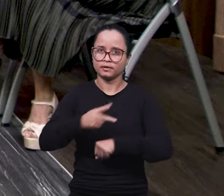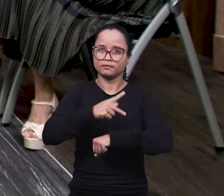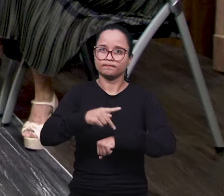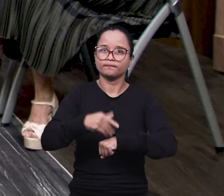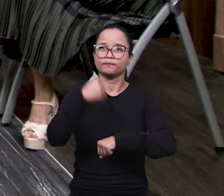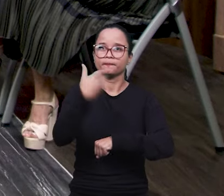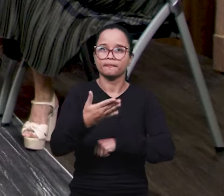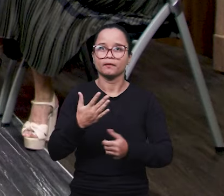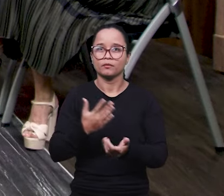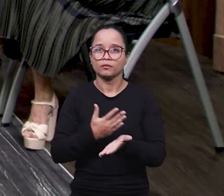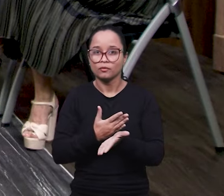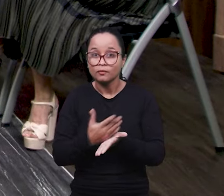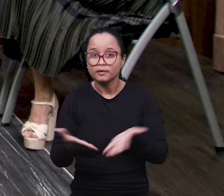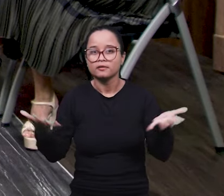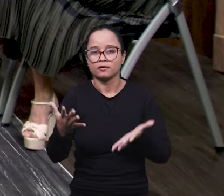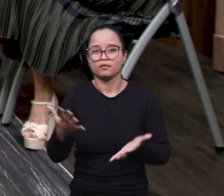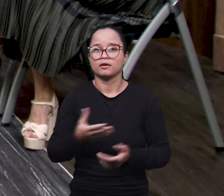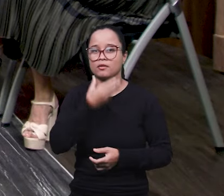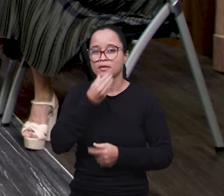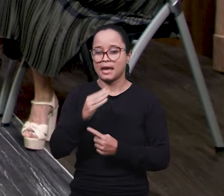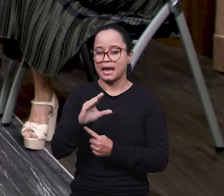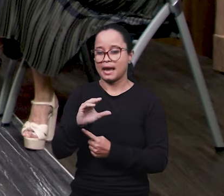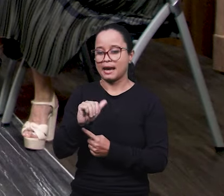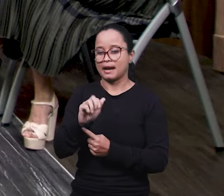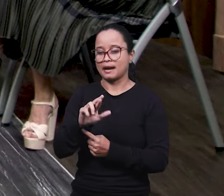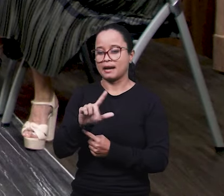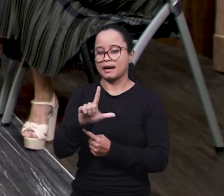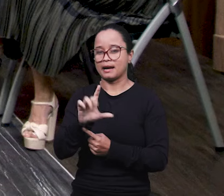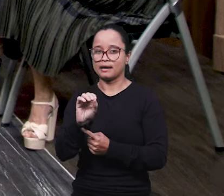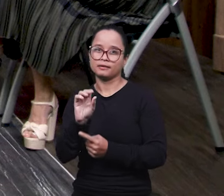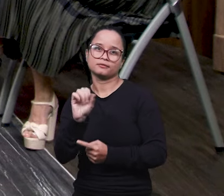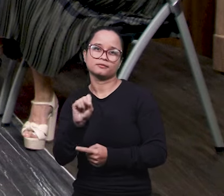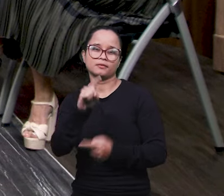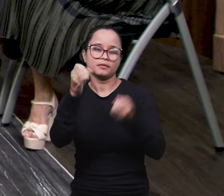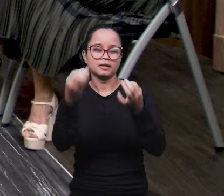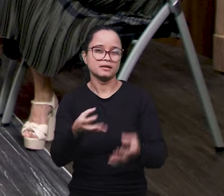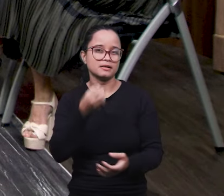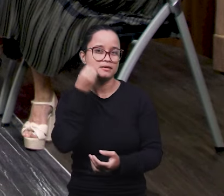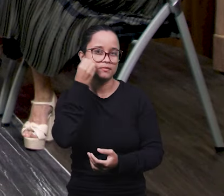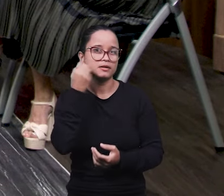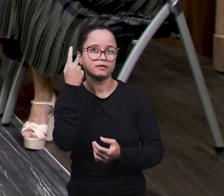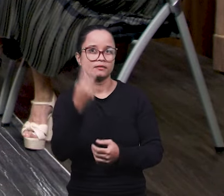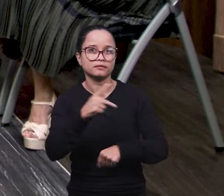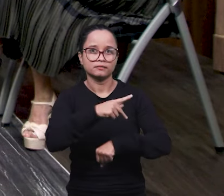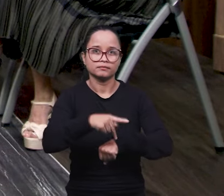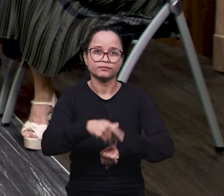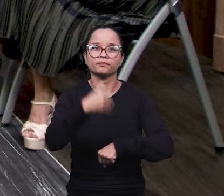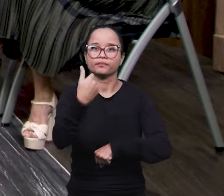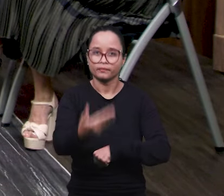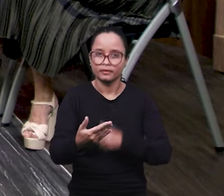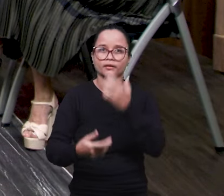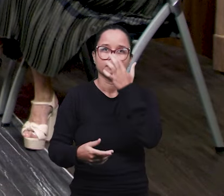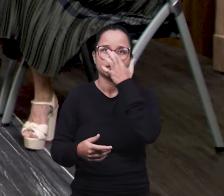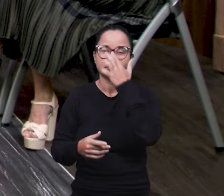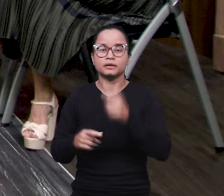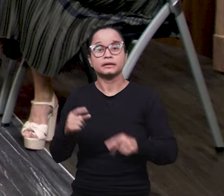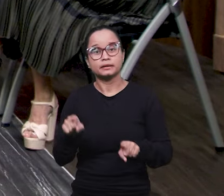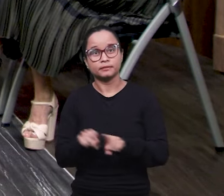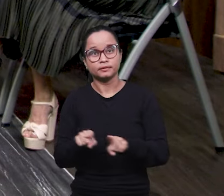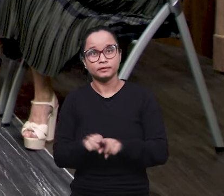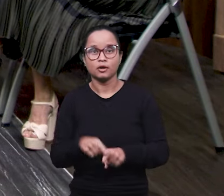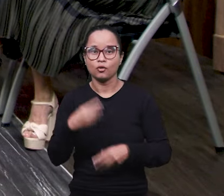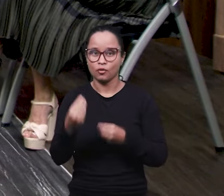nós vamos começar aqui com Carlos falando também da sua experiência um pouco fora nesse intercâmbio tanto